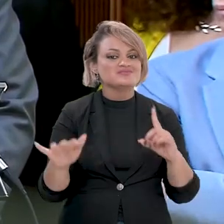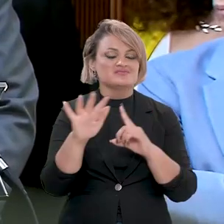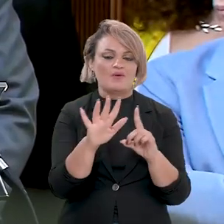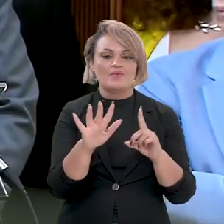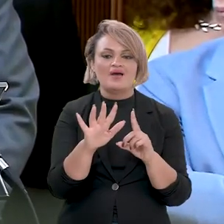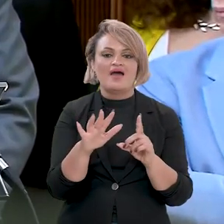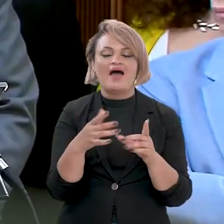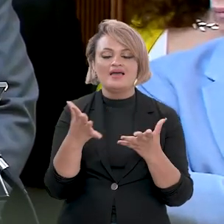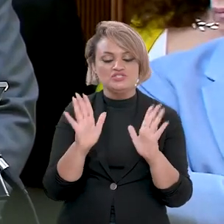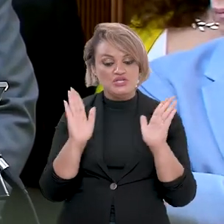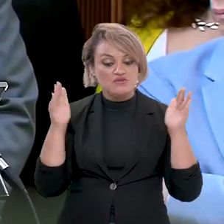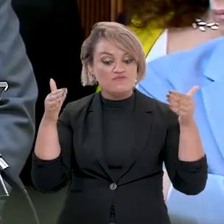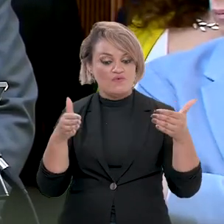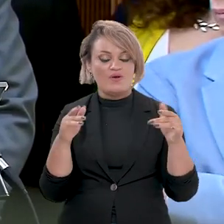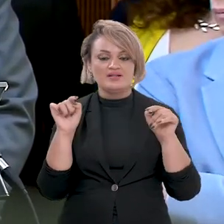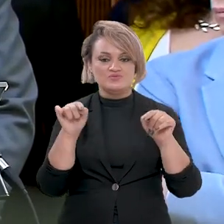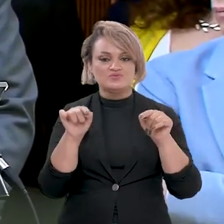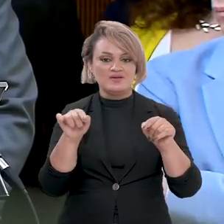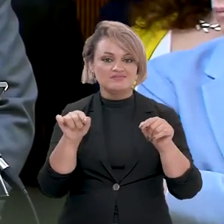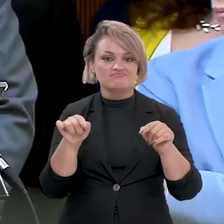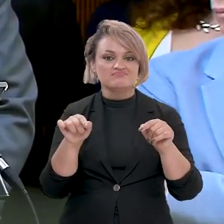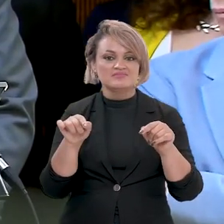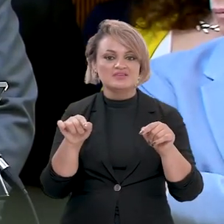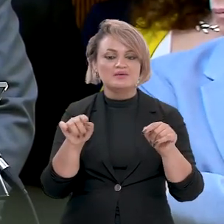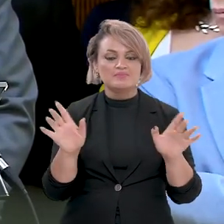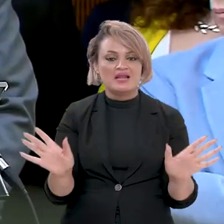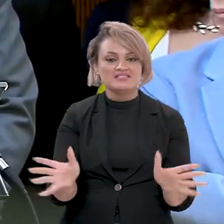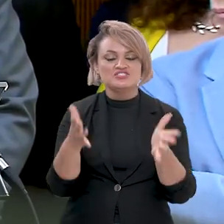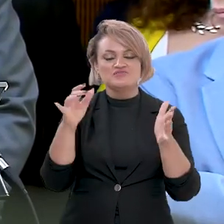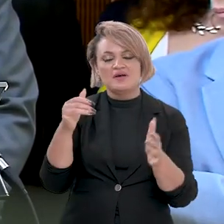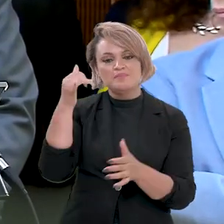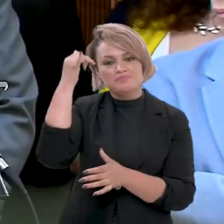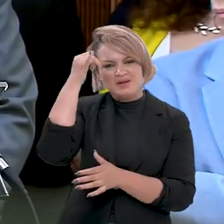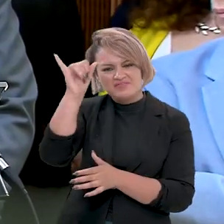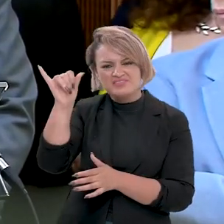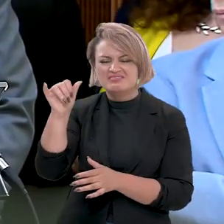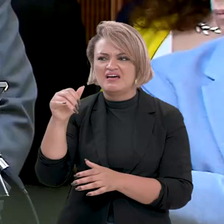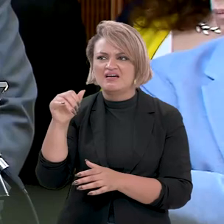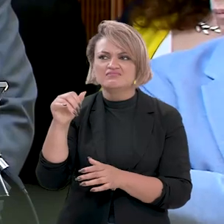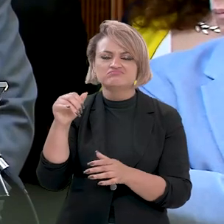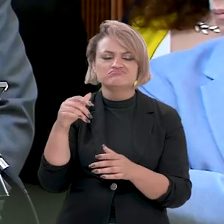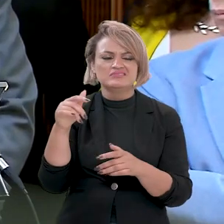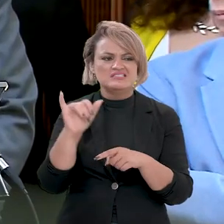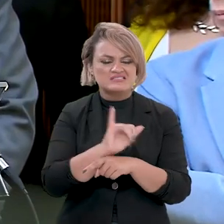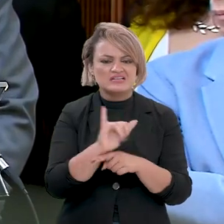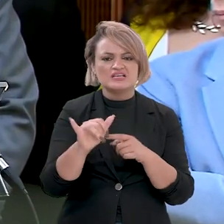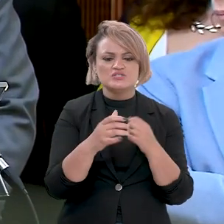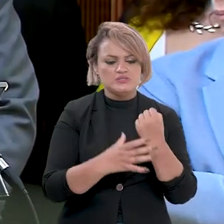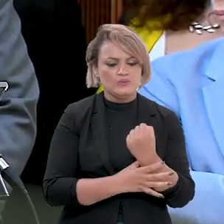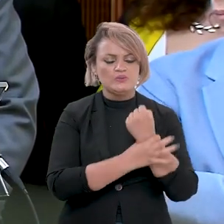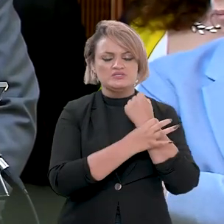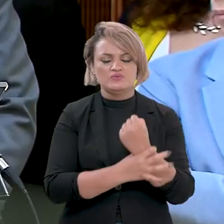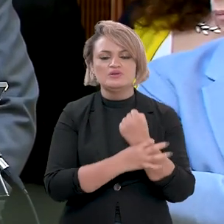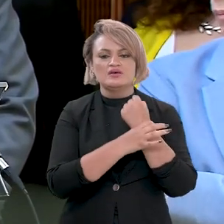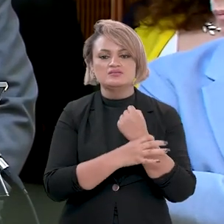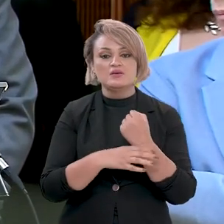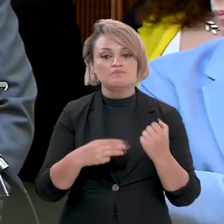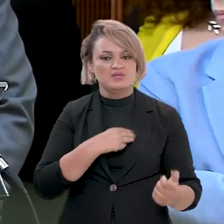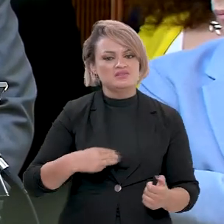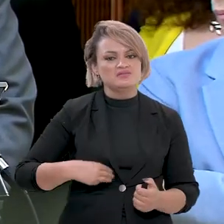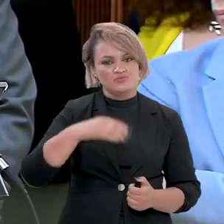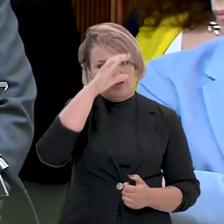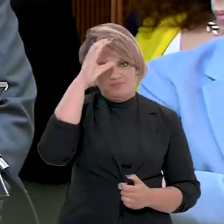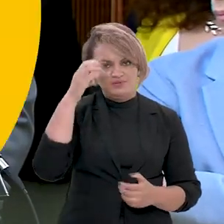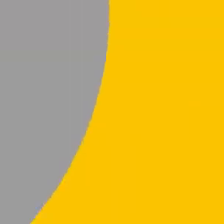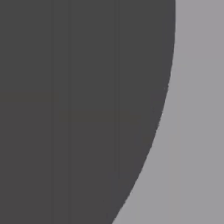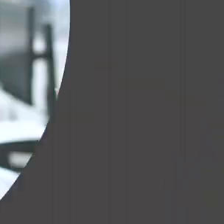social. Entre elas, temos que olhar para isso com medidas de promoção, prevenção e também com as medidas de segurança que o ministro